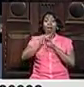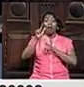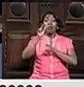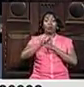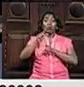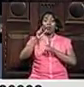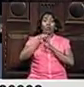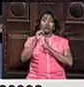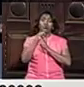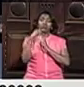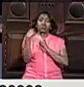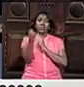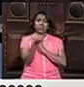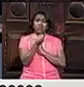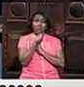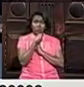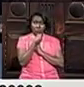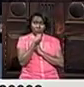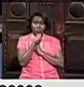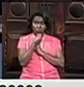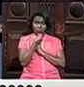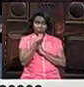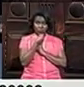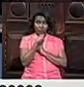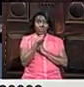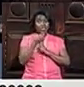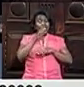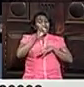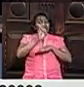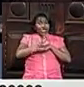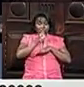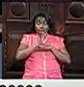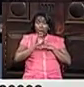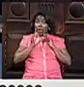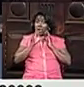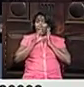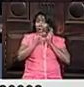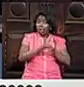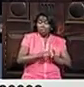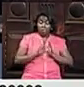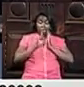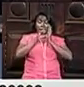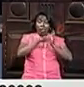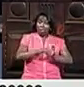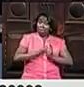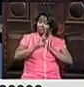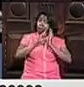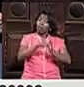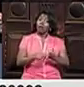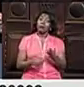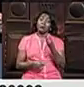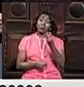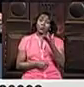social, que o Estado atrasa o pagamento. A